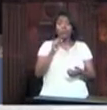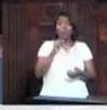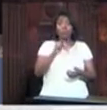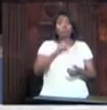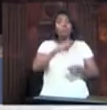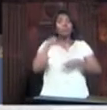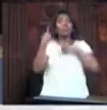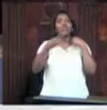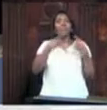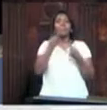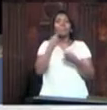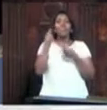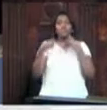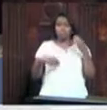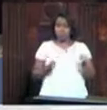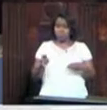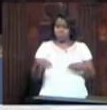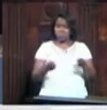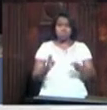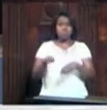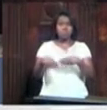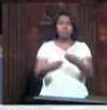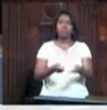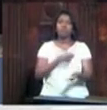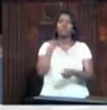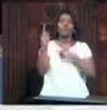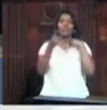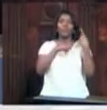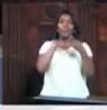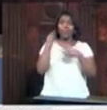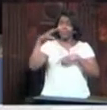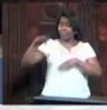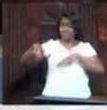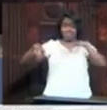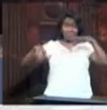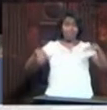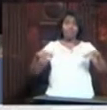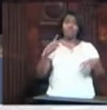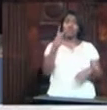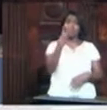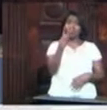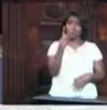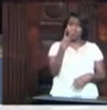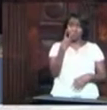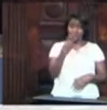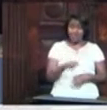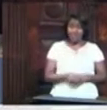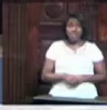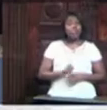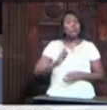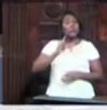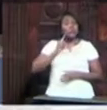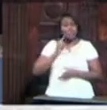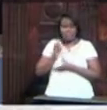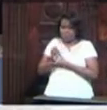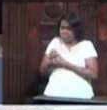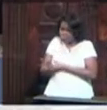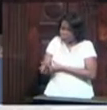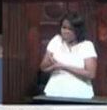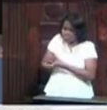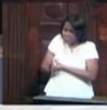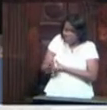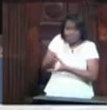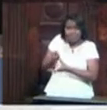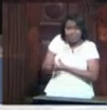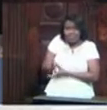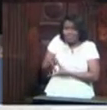peixe nas duas lagoas, senhor presidente. O esgoto sendo jogado sem